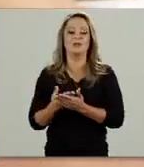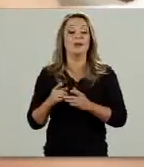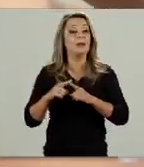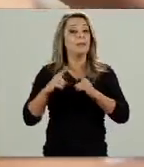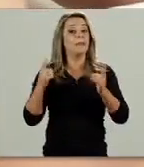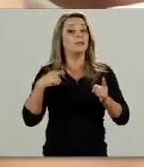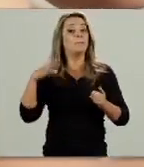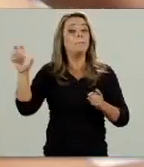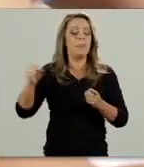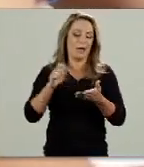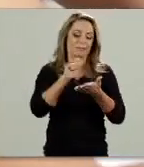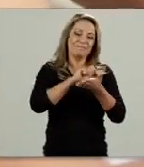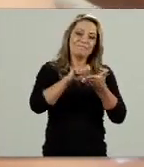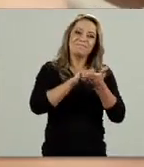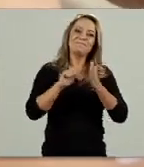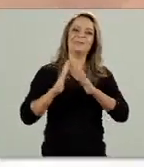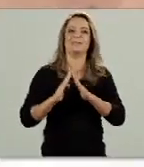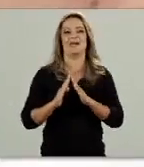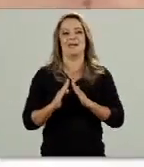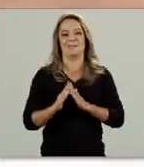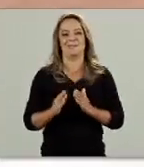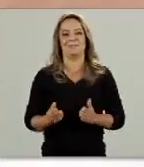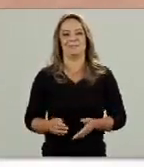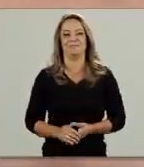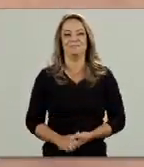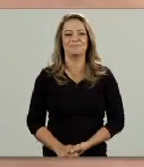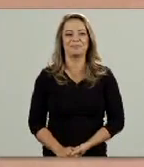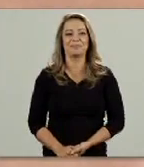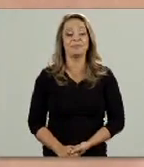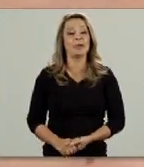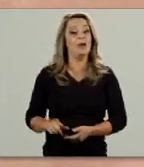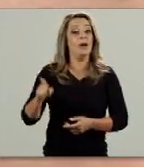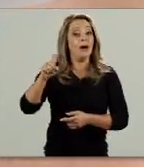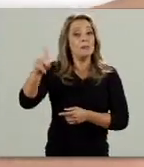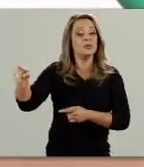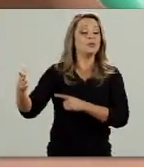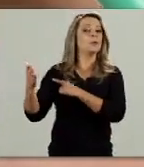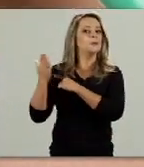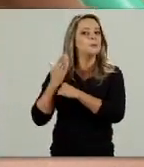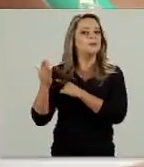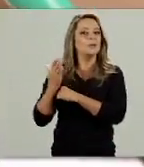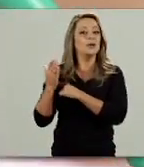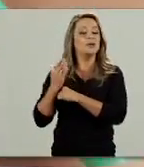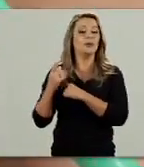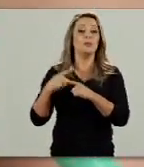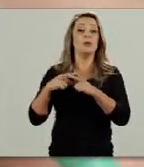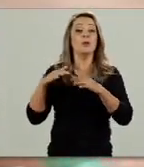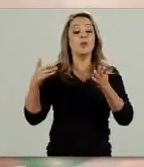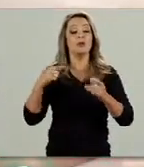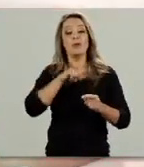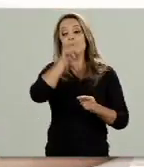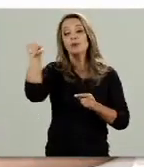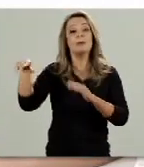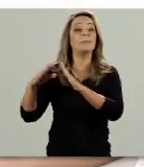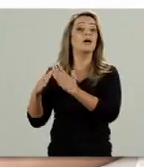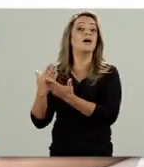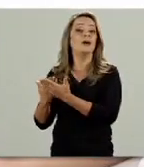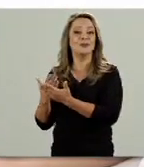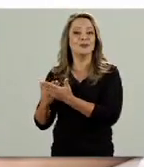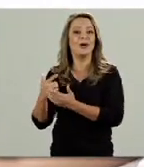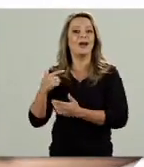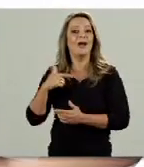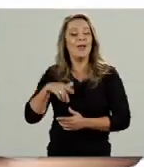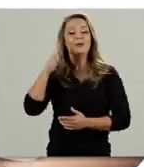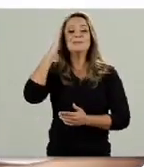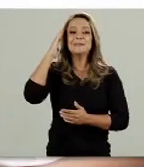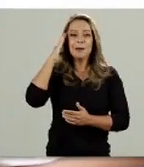doente. Só que eu pego as lições da escola e faço em casa. Elas ajudam muito, né, pra quando eu voltar a